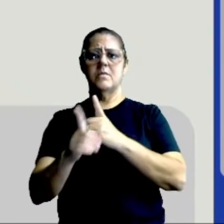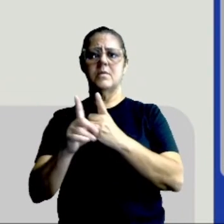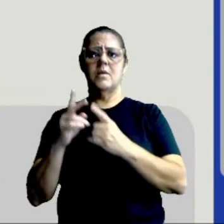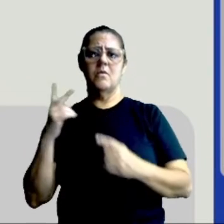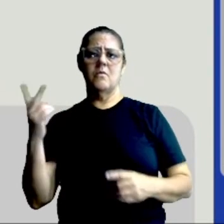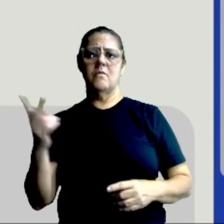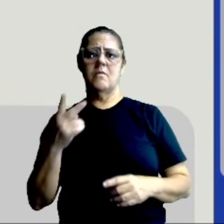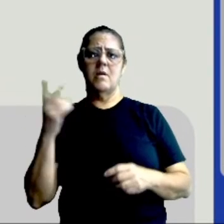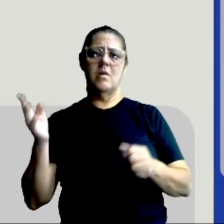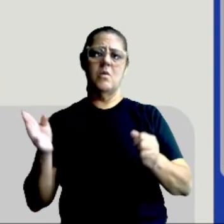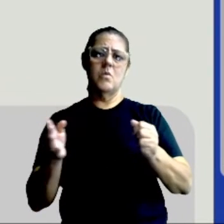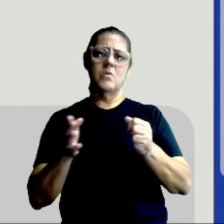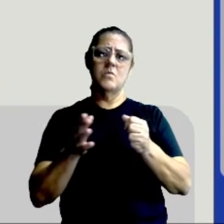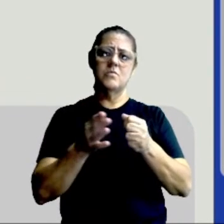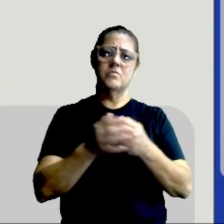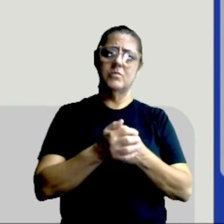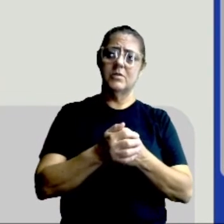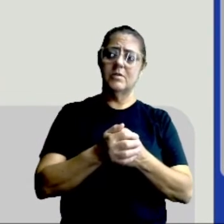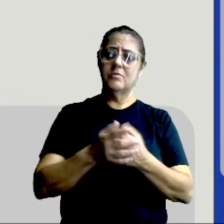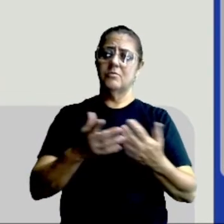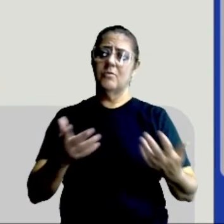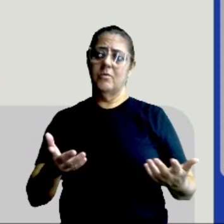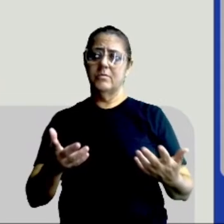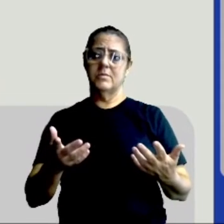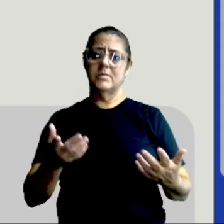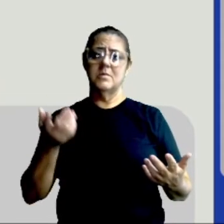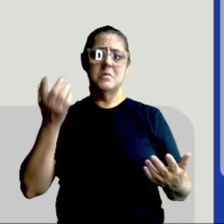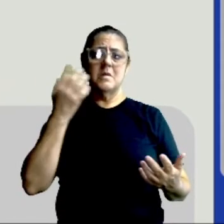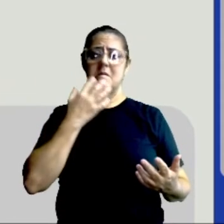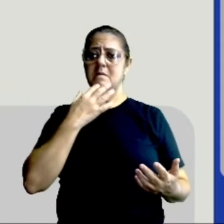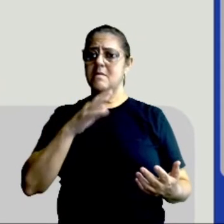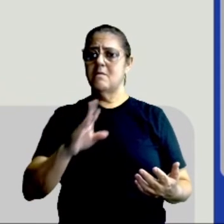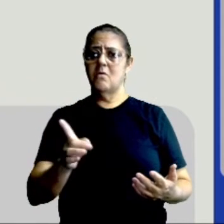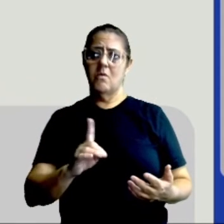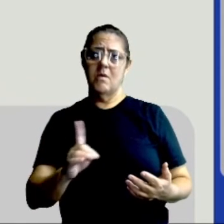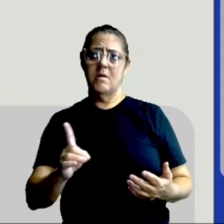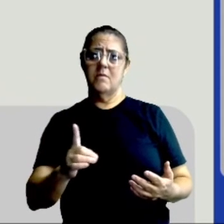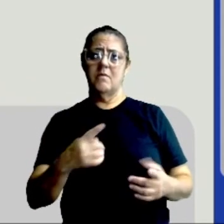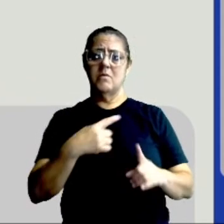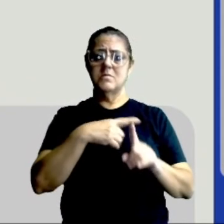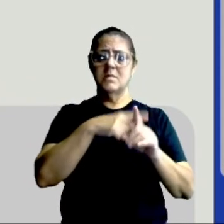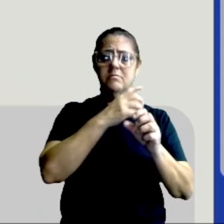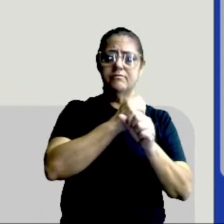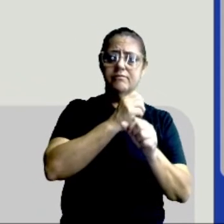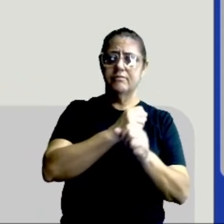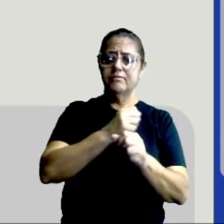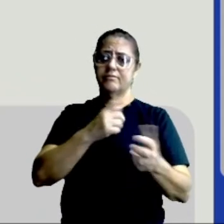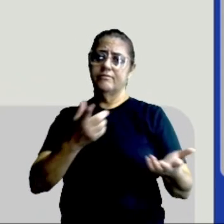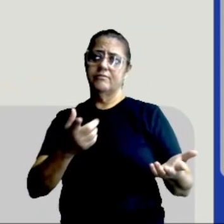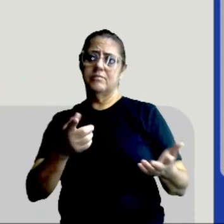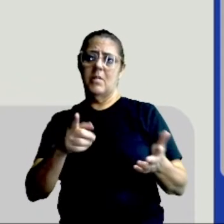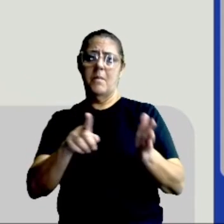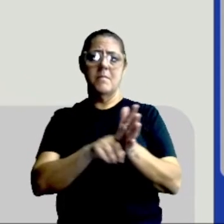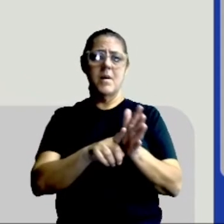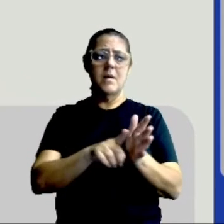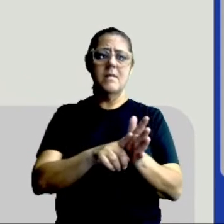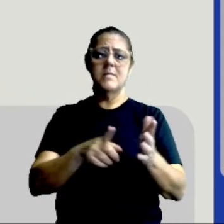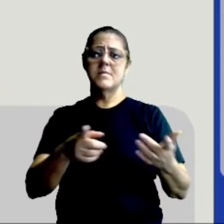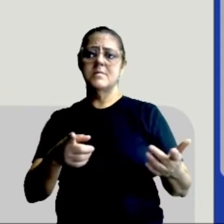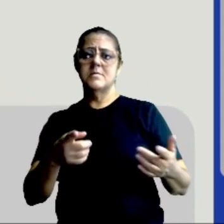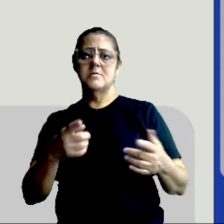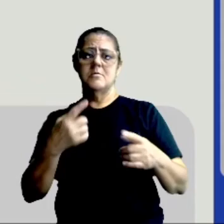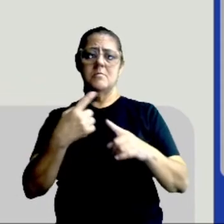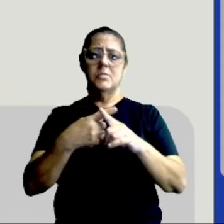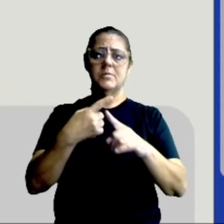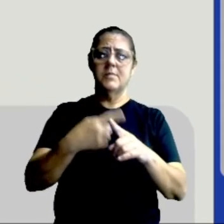esse valor desconhecido, usando inclusive algumas operações, né, as propriedades das operações aqui na